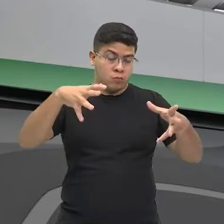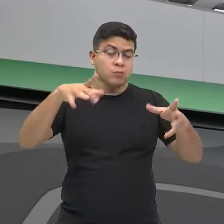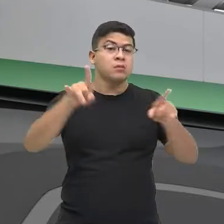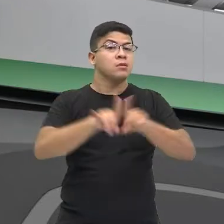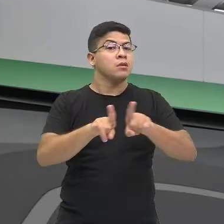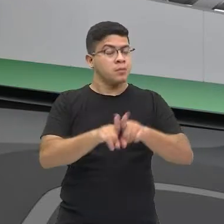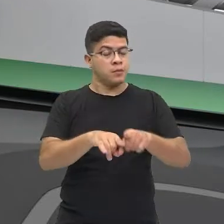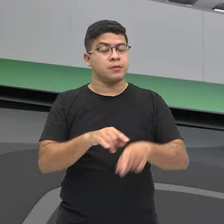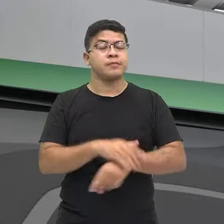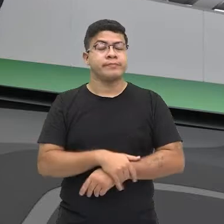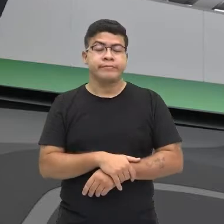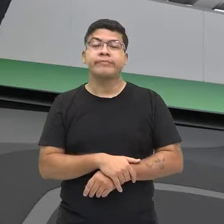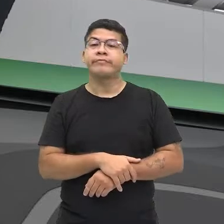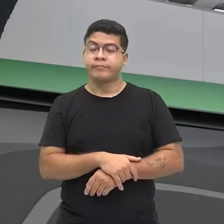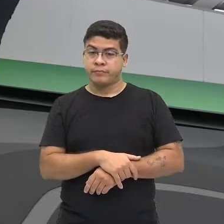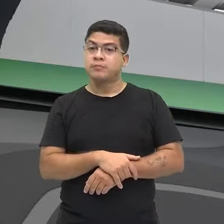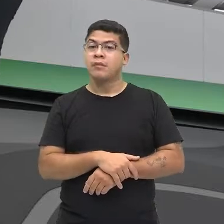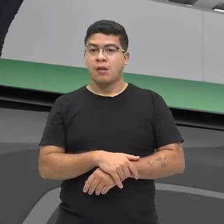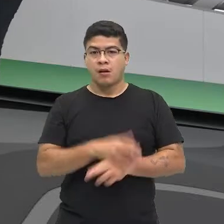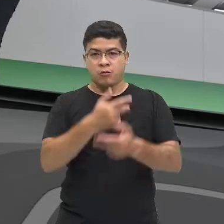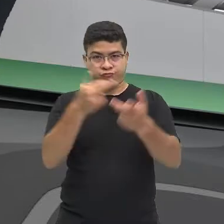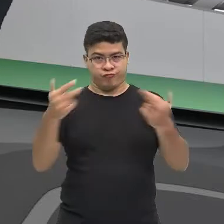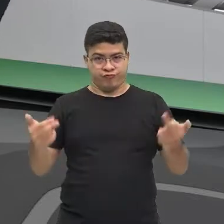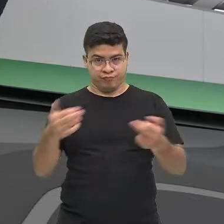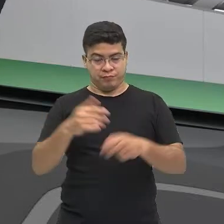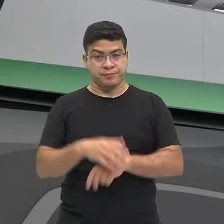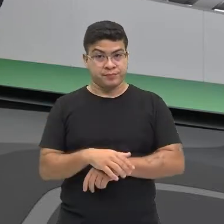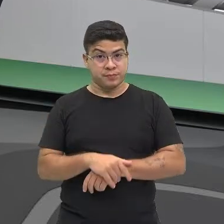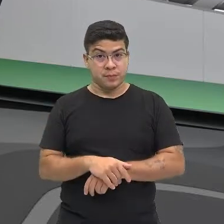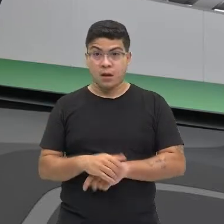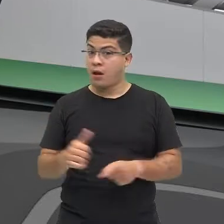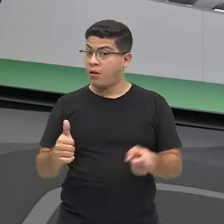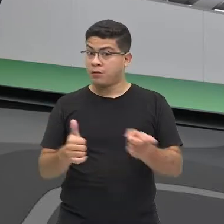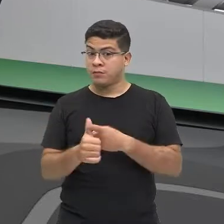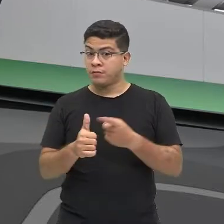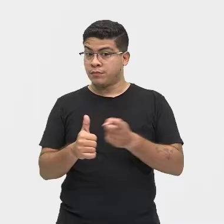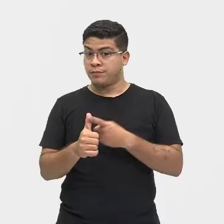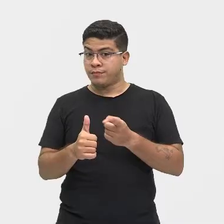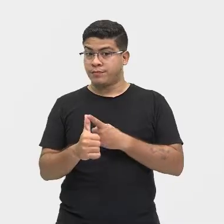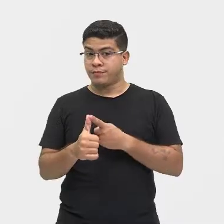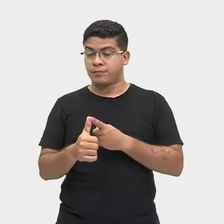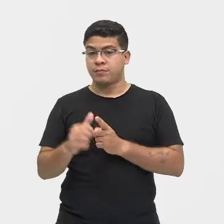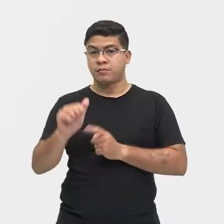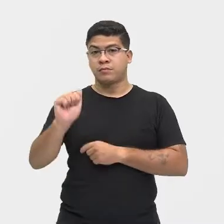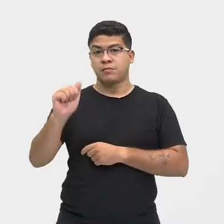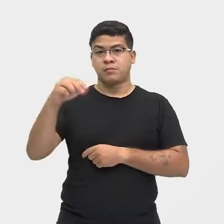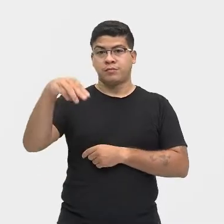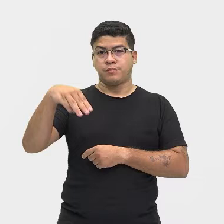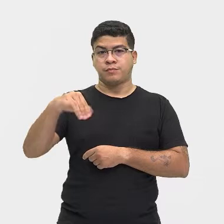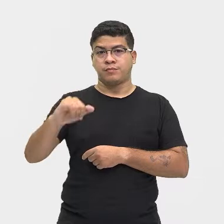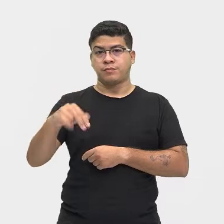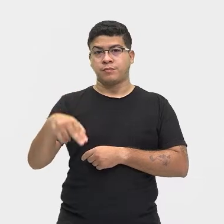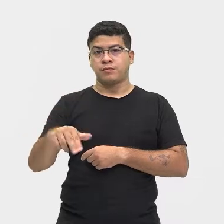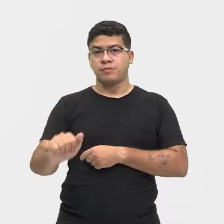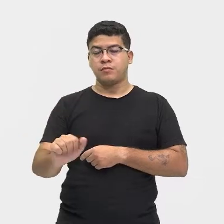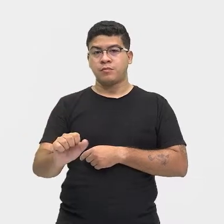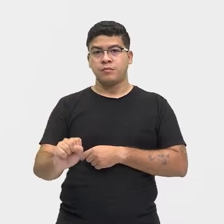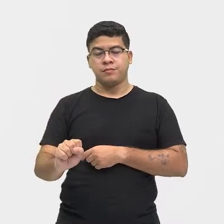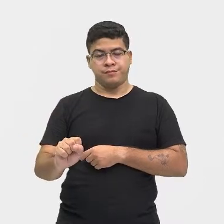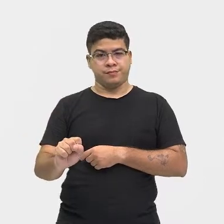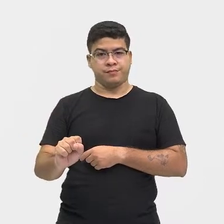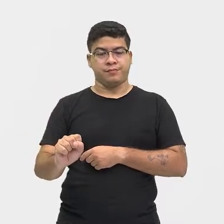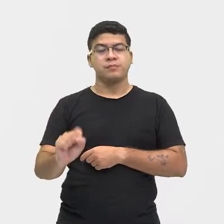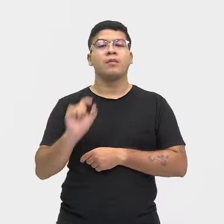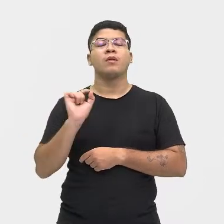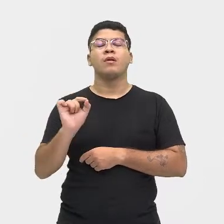importância de se estudar as funções nitrogenadas. A primeira delas são aminas. Vamos ver o conceito das aminas.